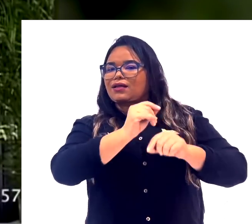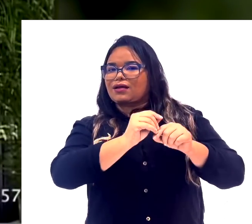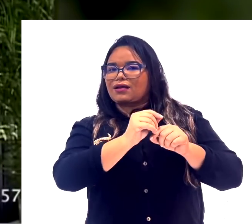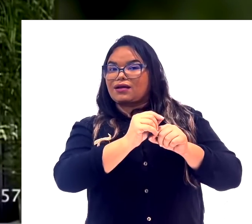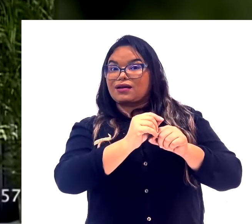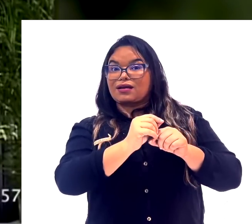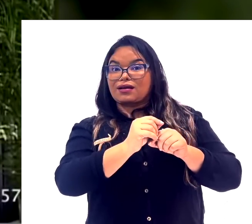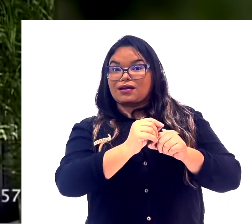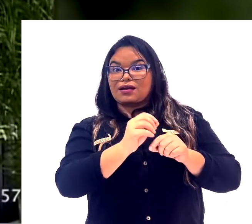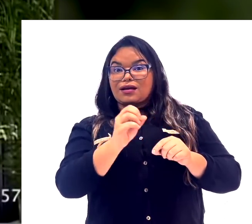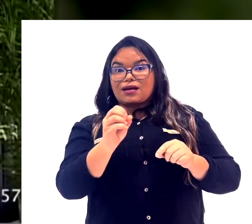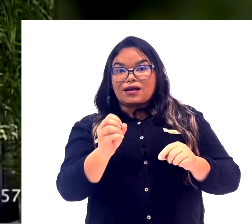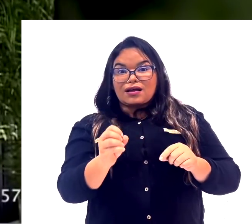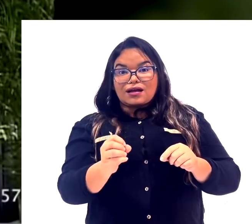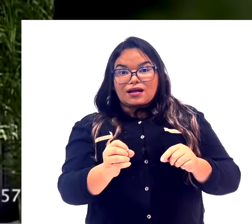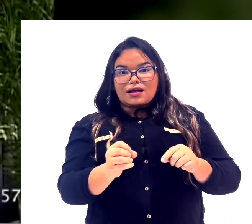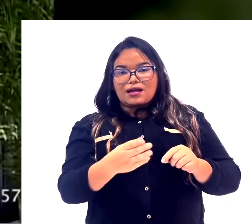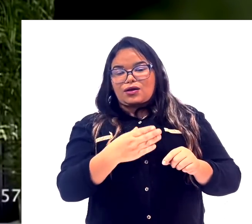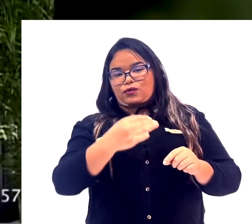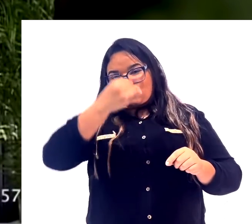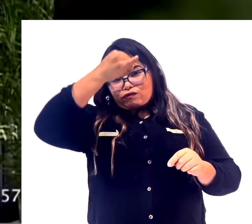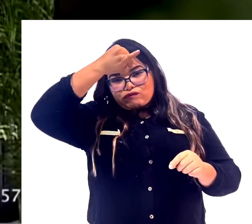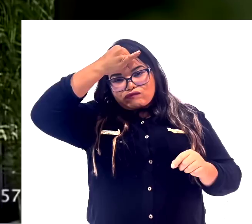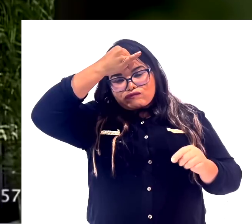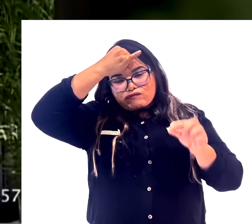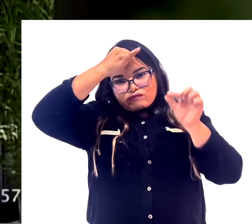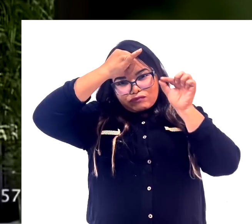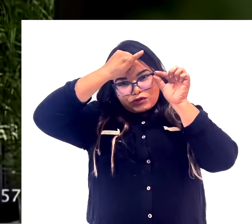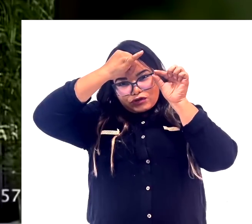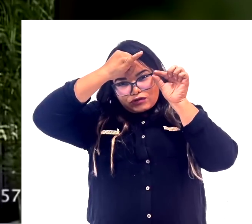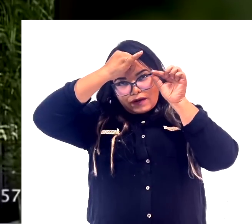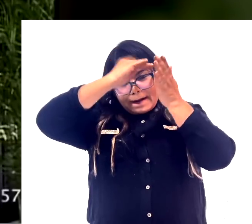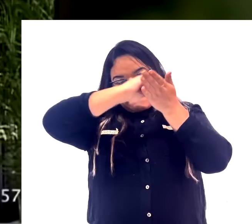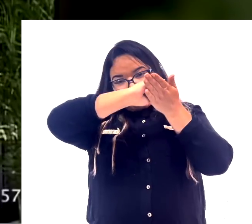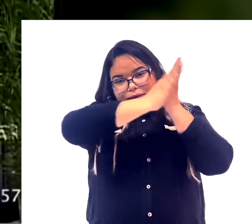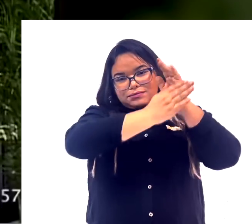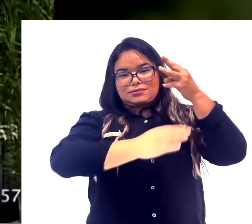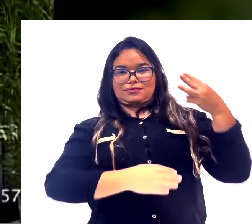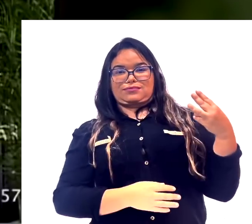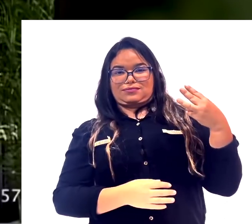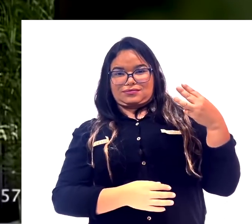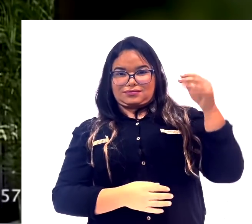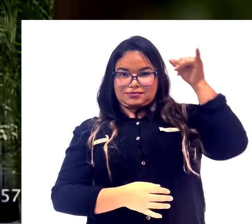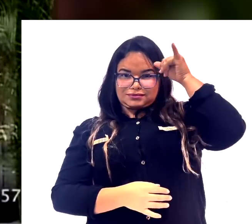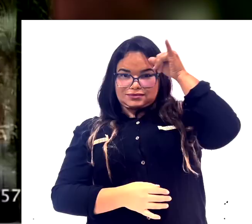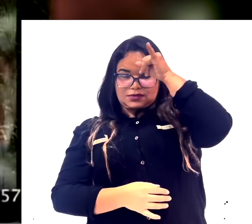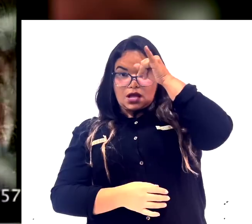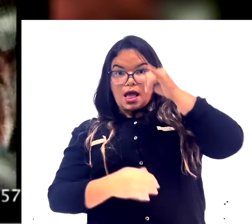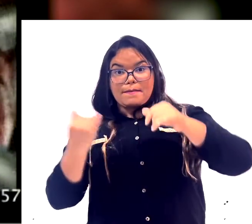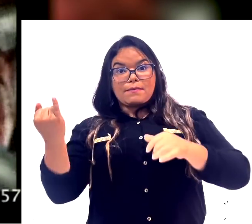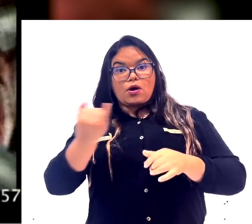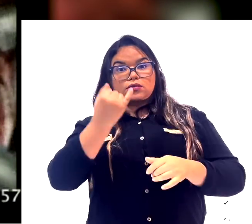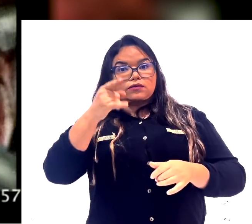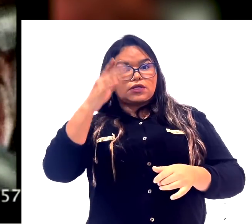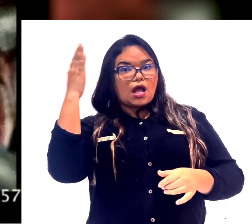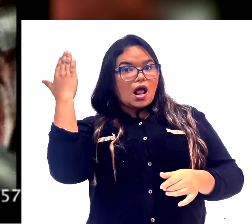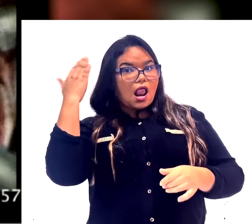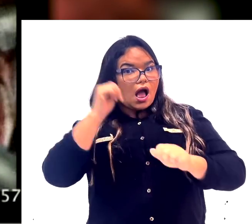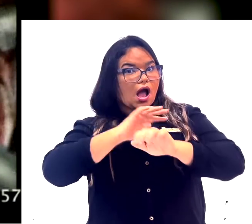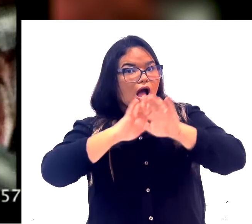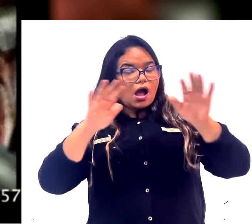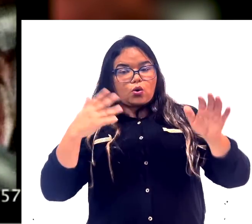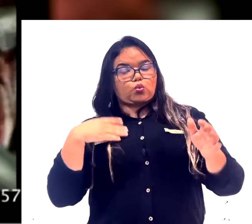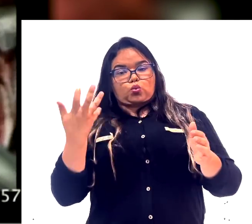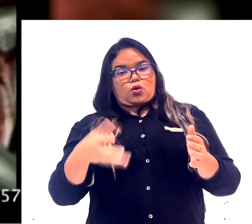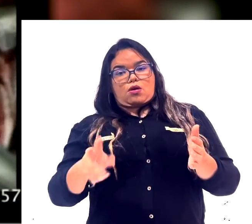Deste poder. Isso é muito importante, para que tenhamos isso tudo muito bem claro, porque não queremos cometer nenhum erro. E eis